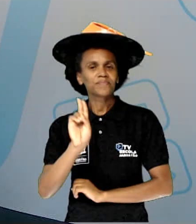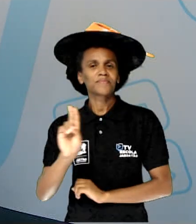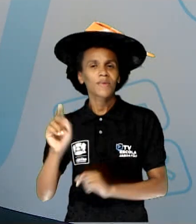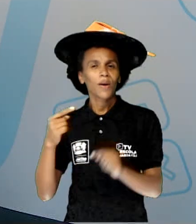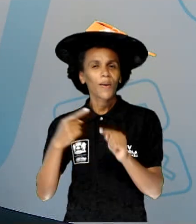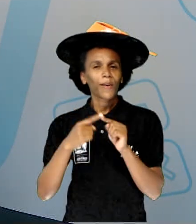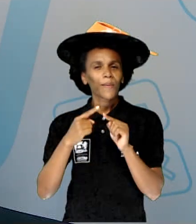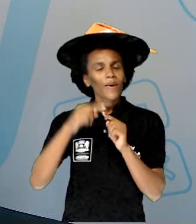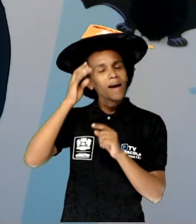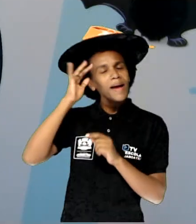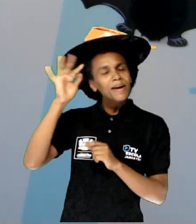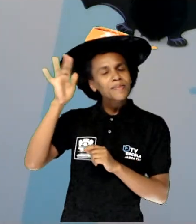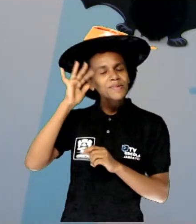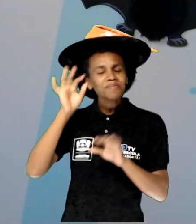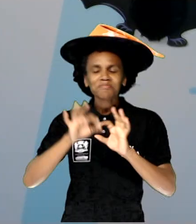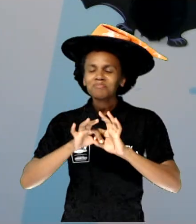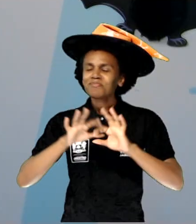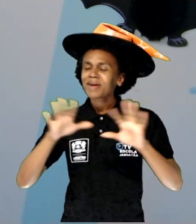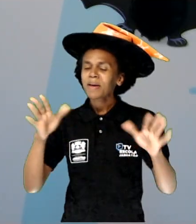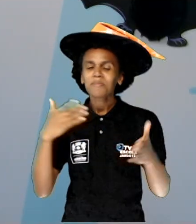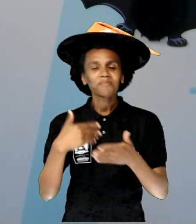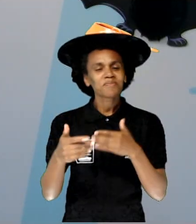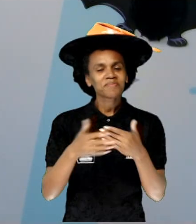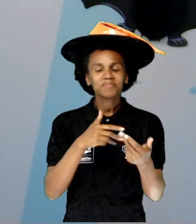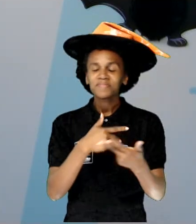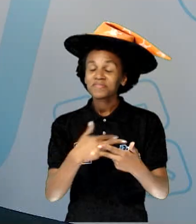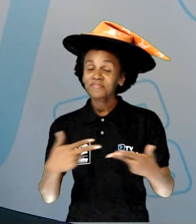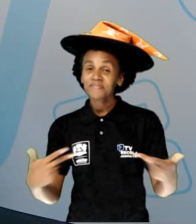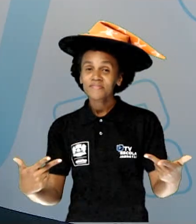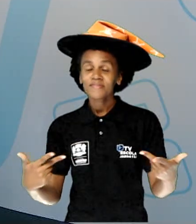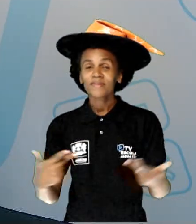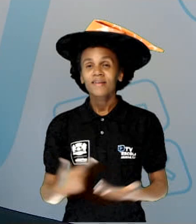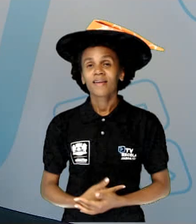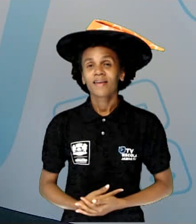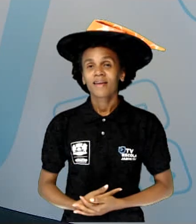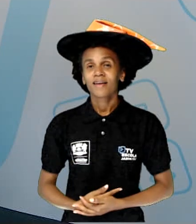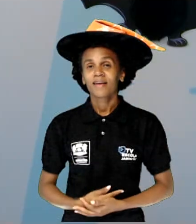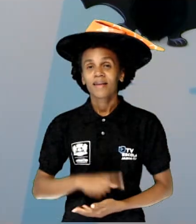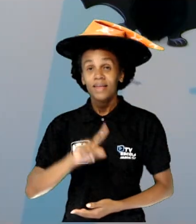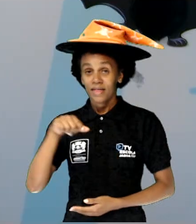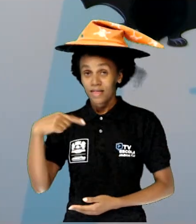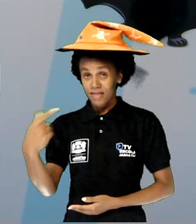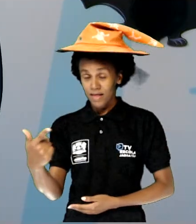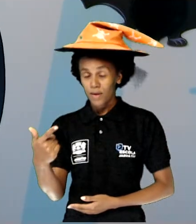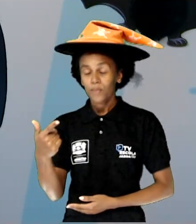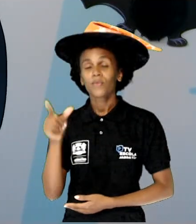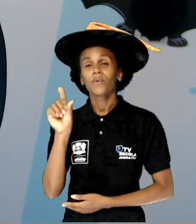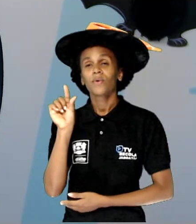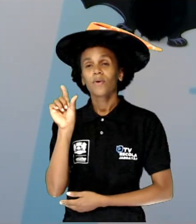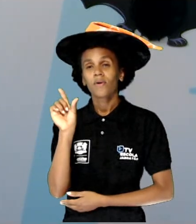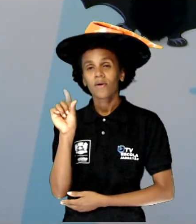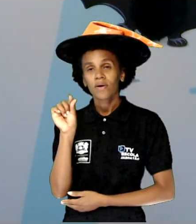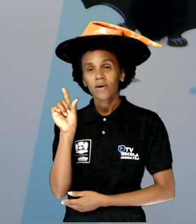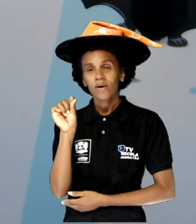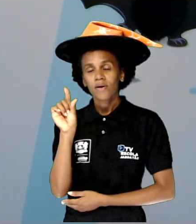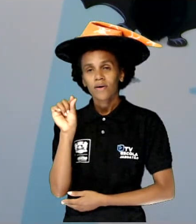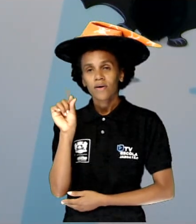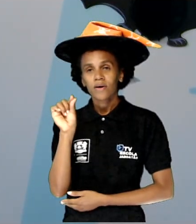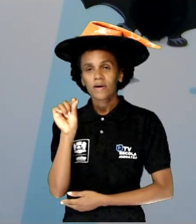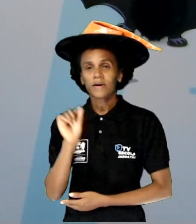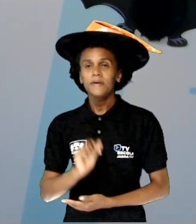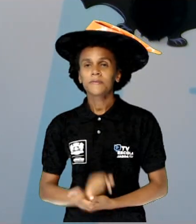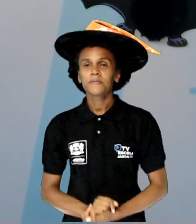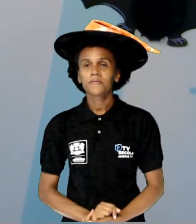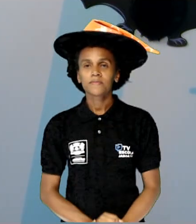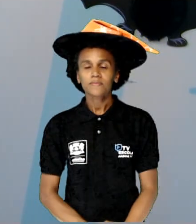permite qualquer coisa depois que fizer esse canudinho pega a cola aí quando pegar a cola